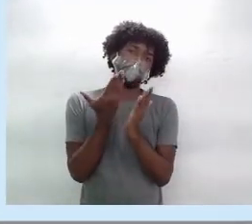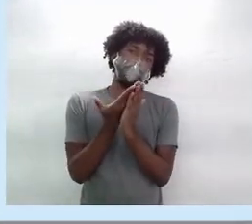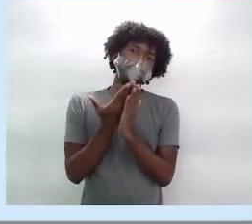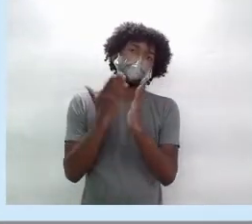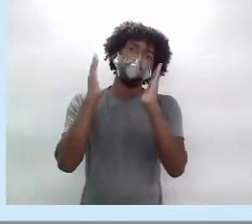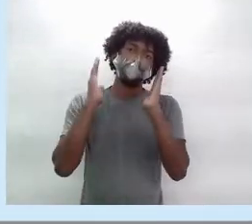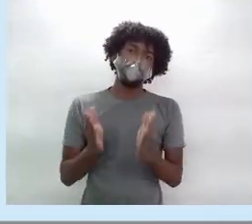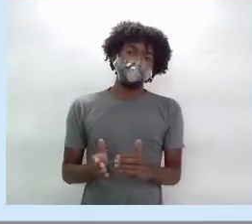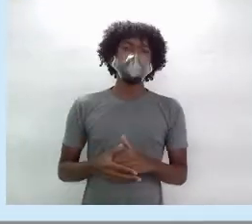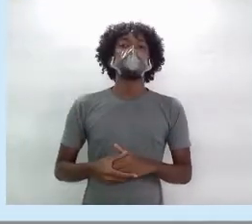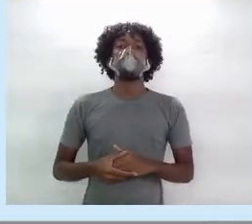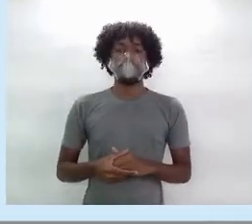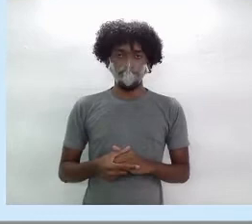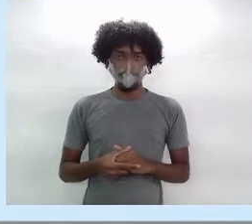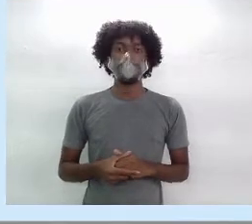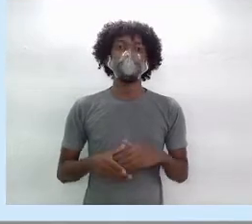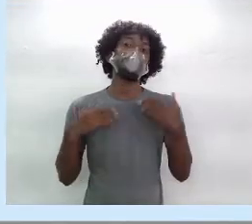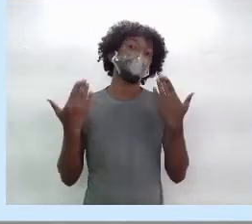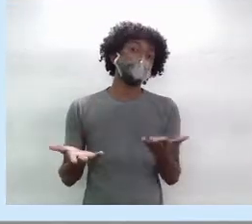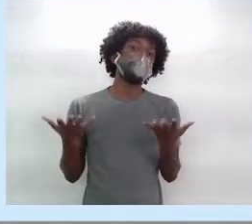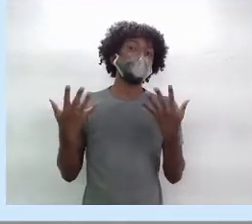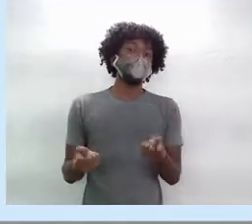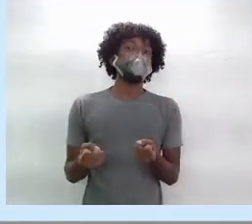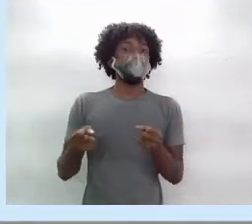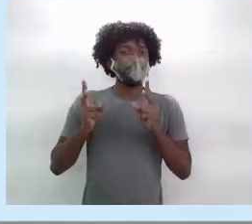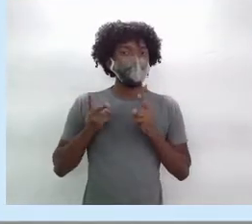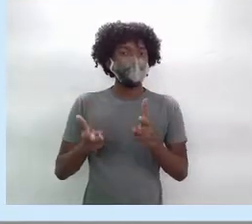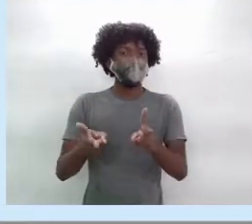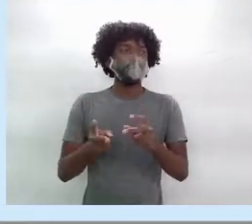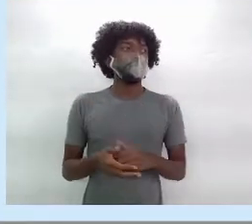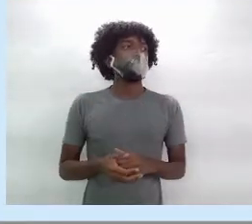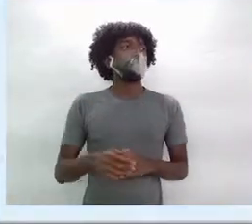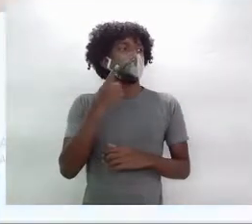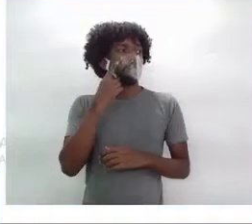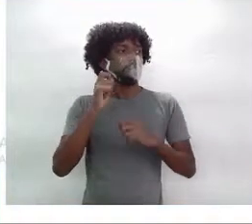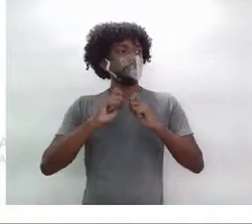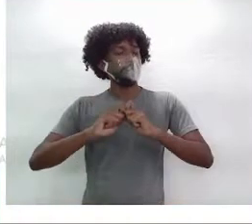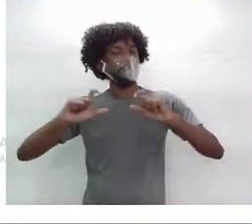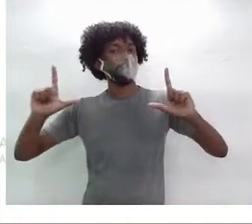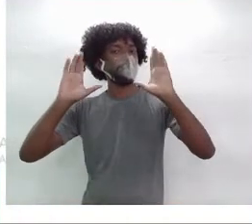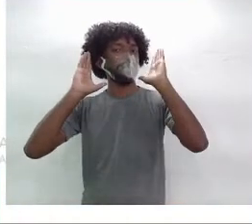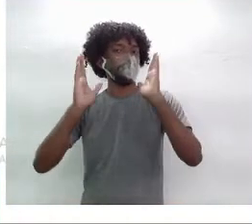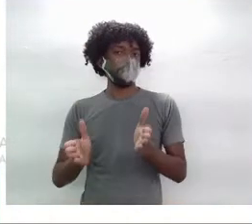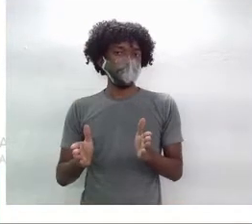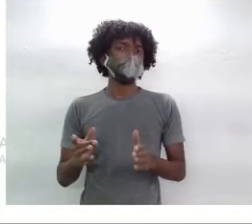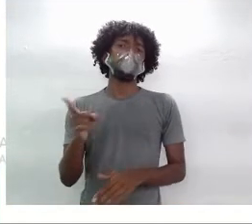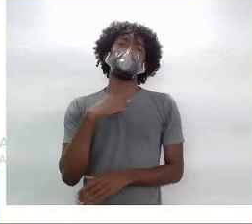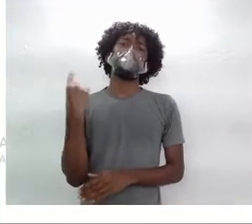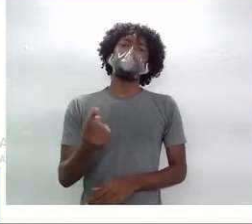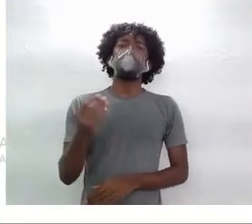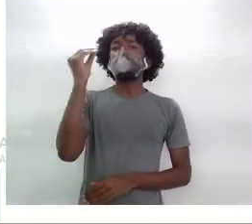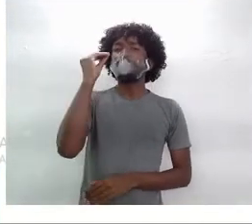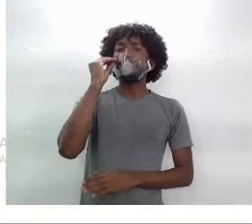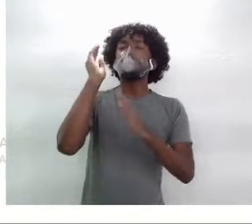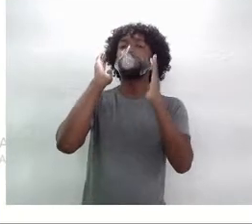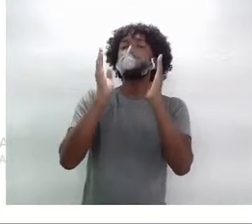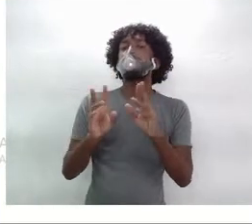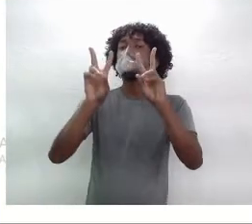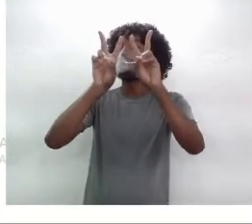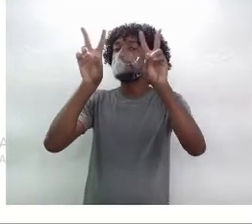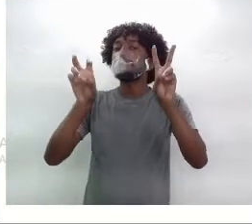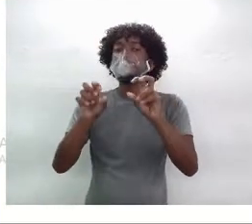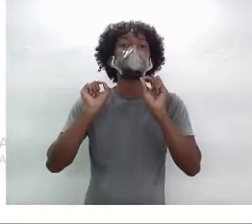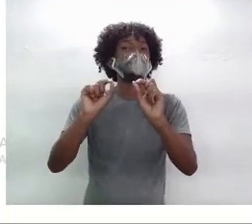que nós observamos. Então vamos lá aqui. Como há na tela, nós observamos a seguinte questão. O